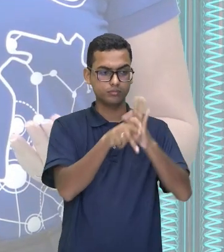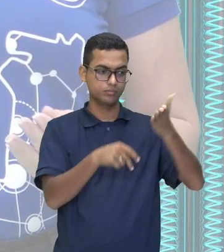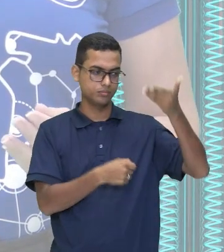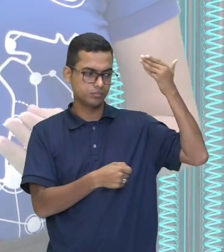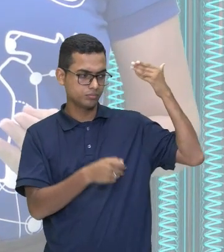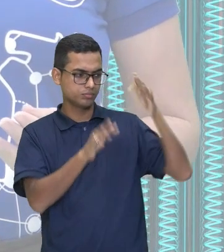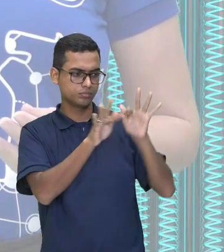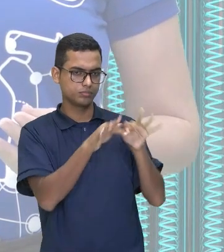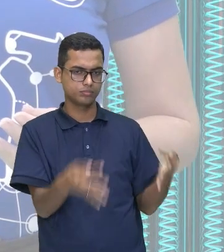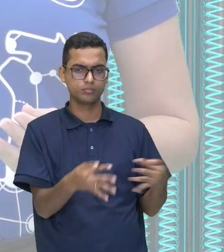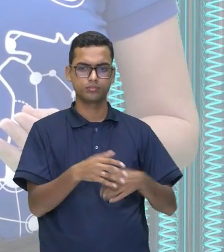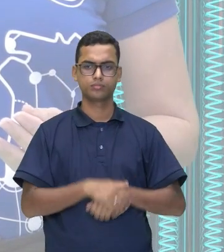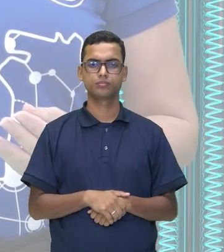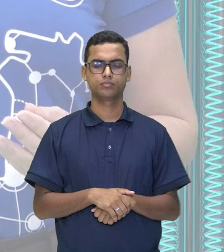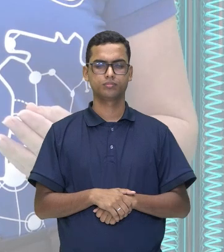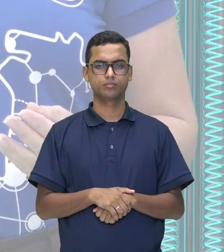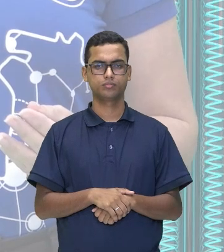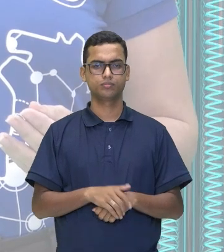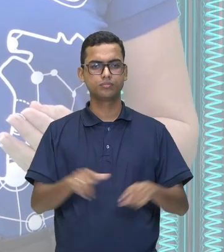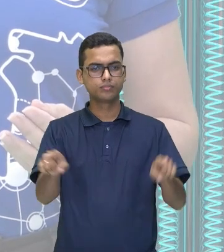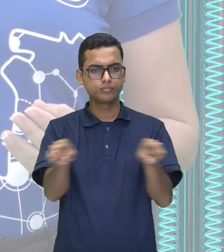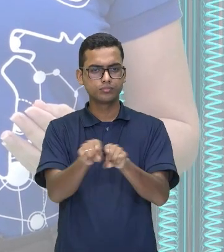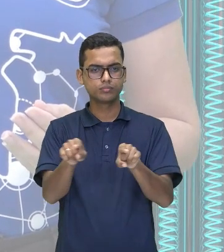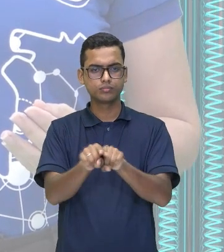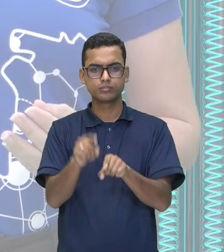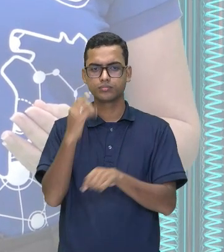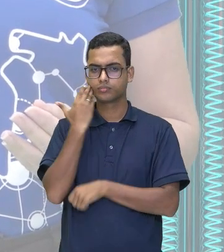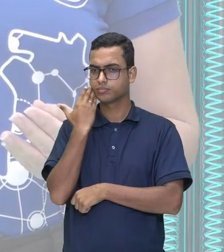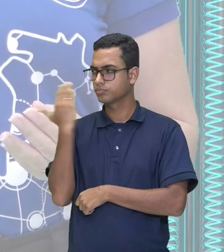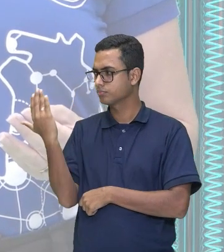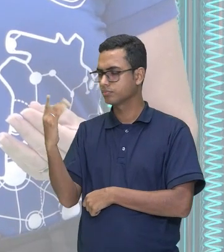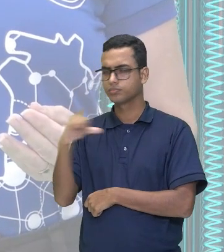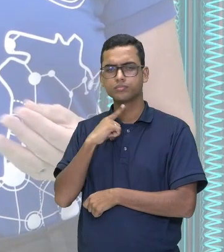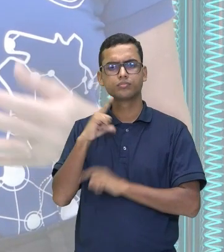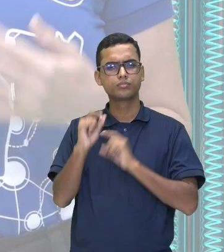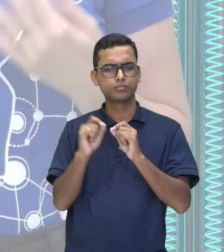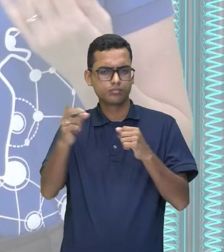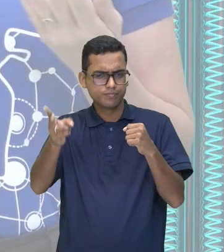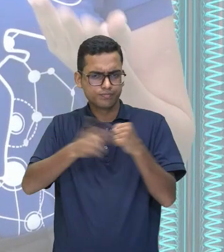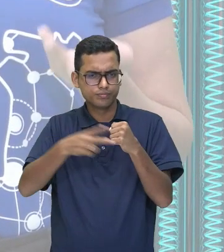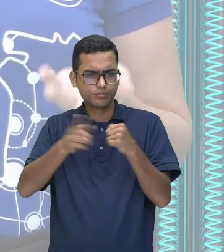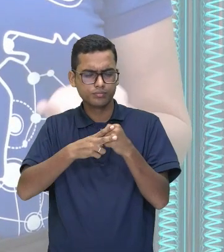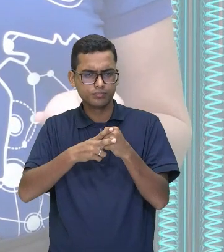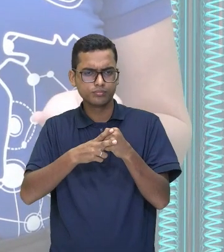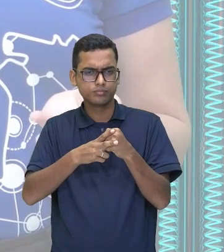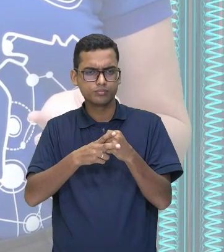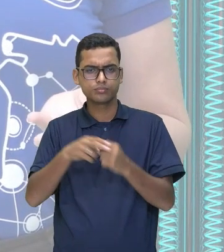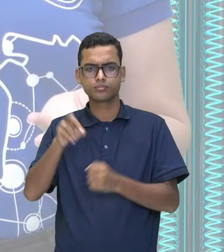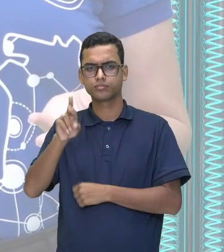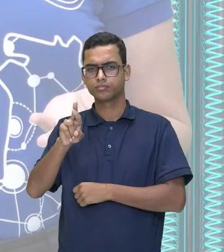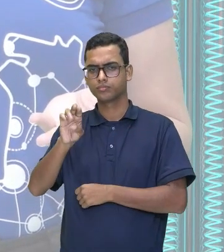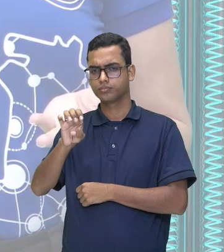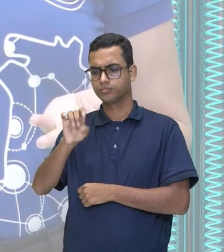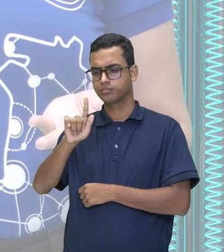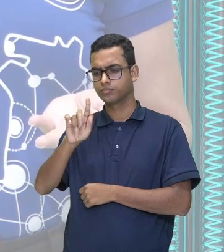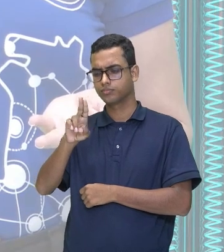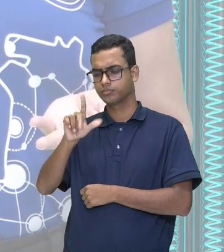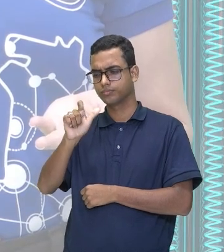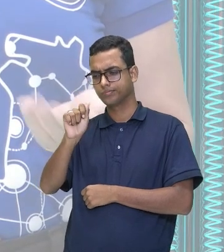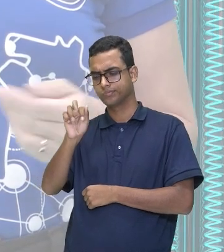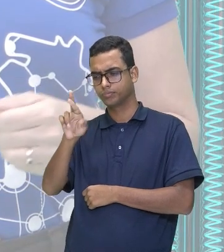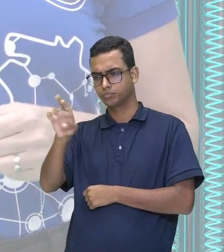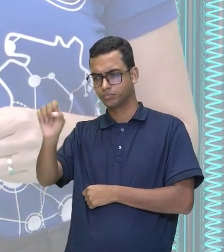past também, nós temos a presença dos verbos regulares, né? Que eles, ao serem transformados